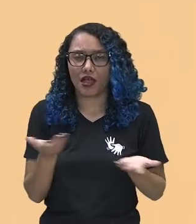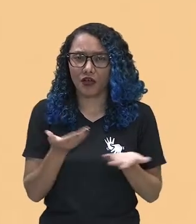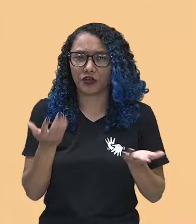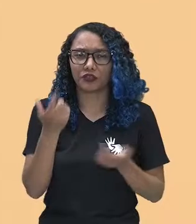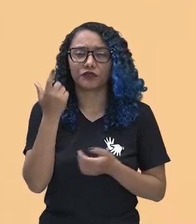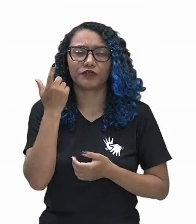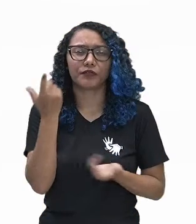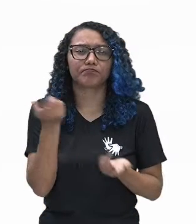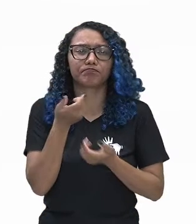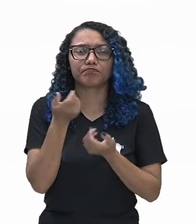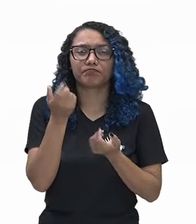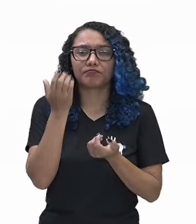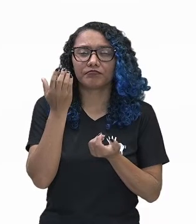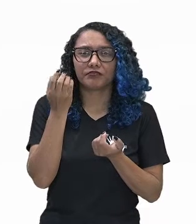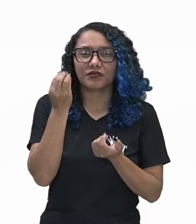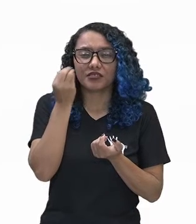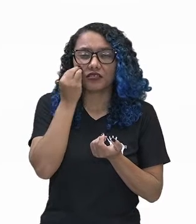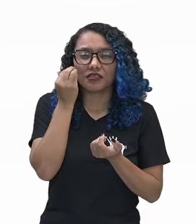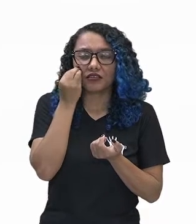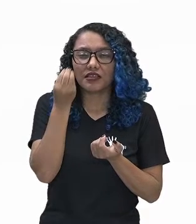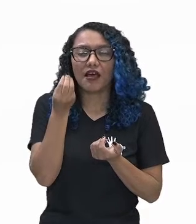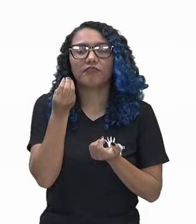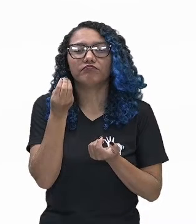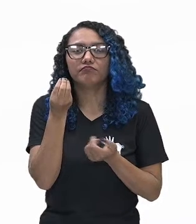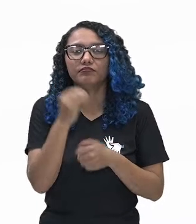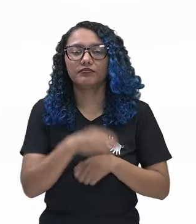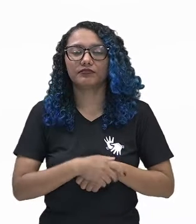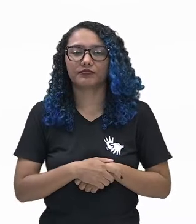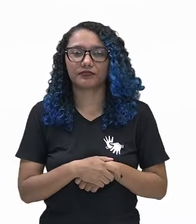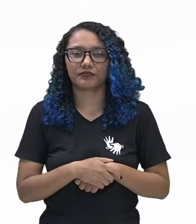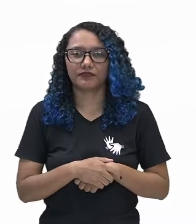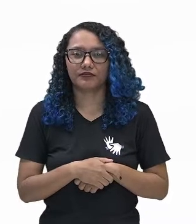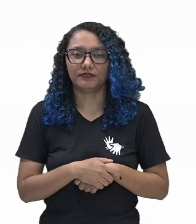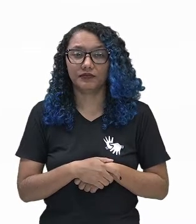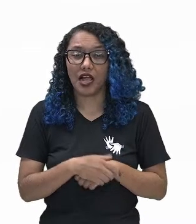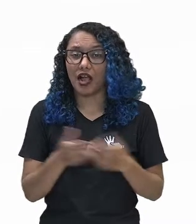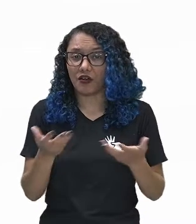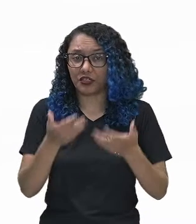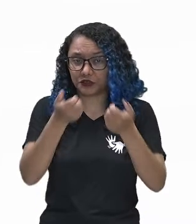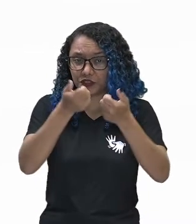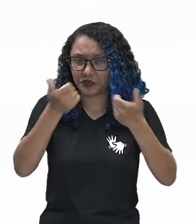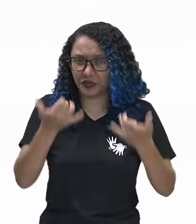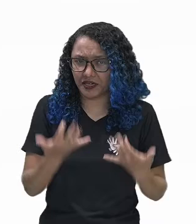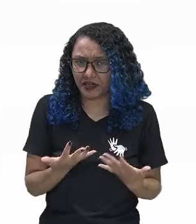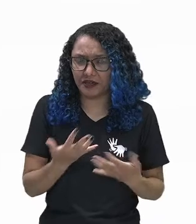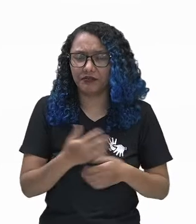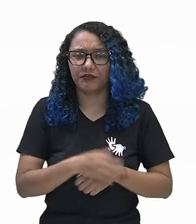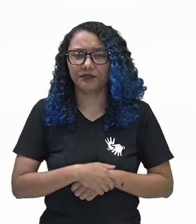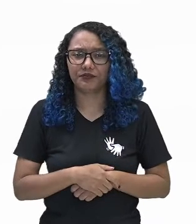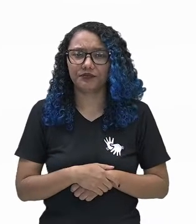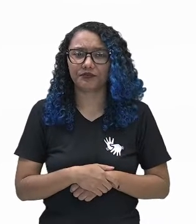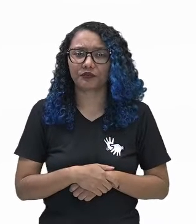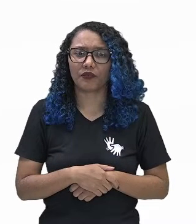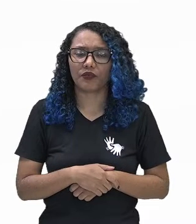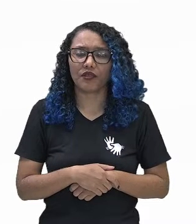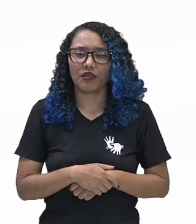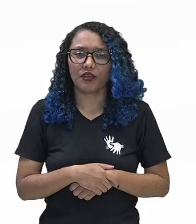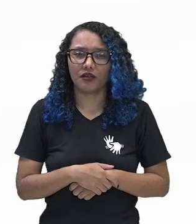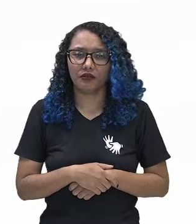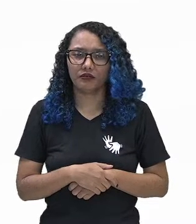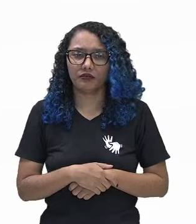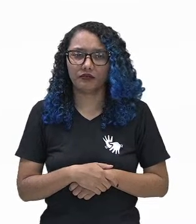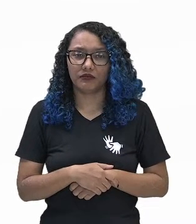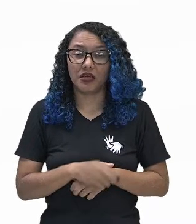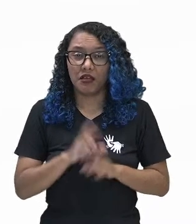estudar aí geografia, né? Então fica aí esse questionamento para vocês. Espero que no final aí da